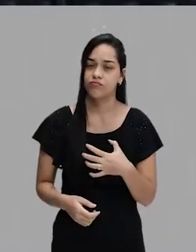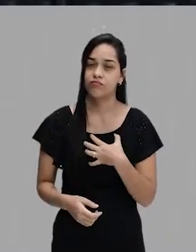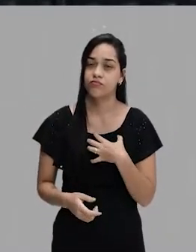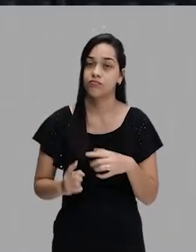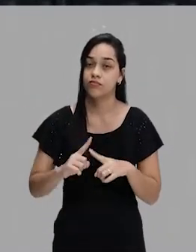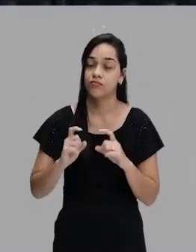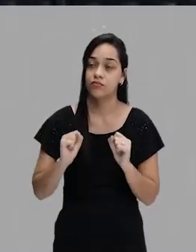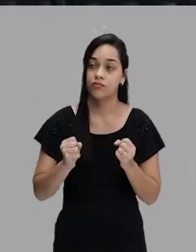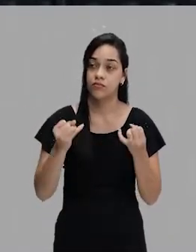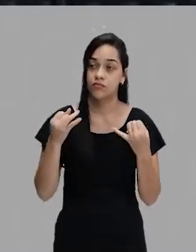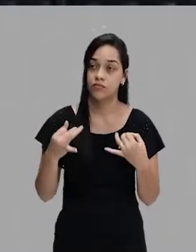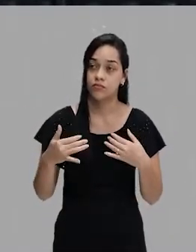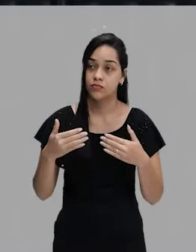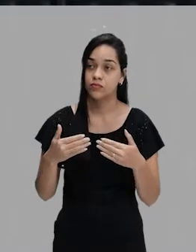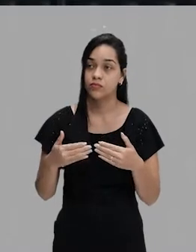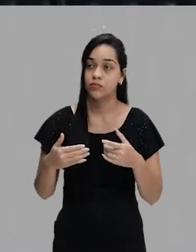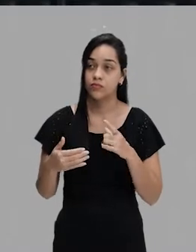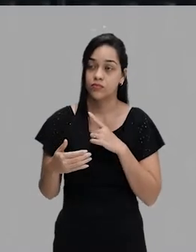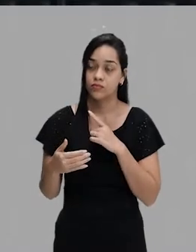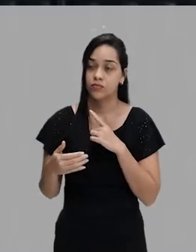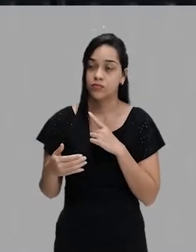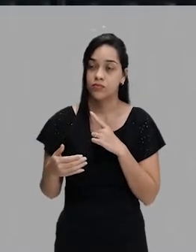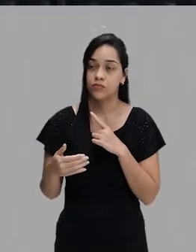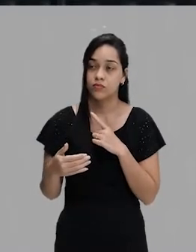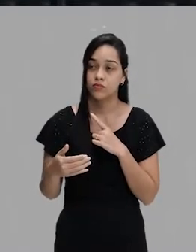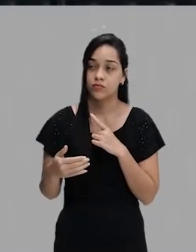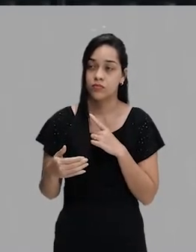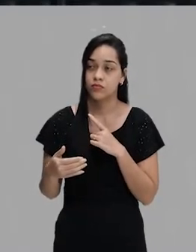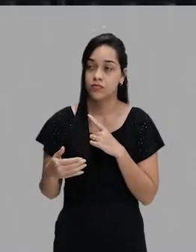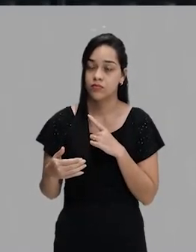eu posso dizer, o recuo